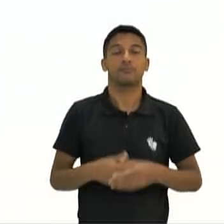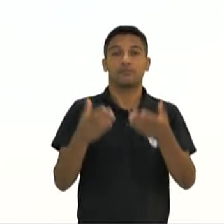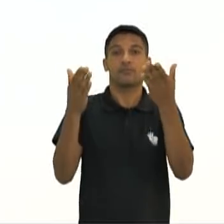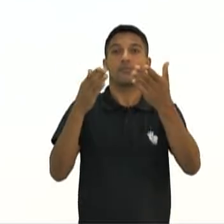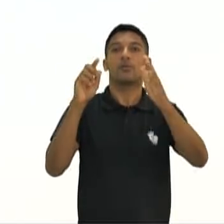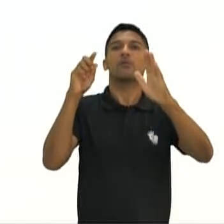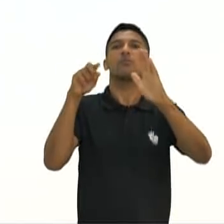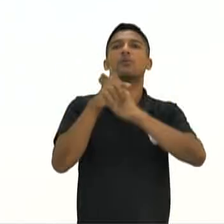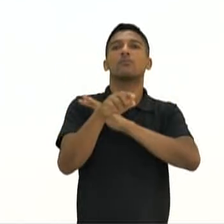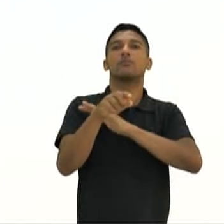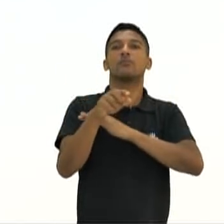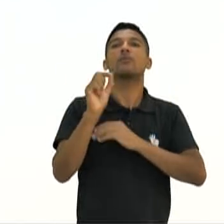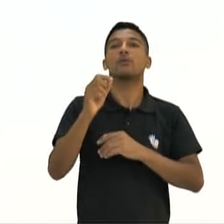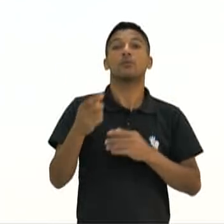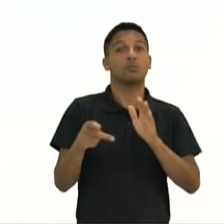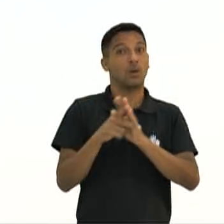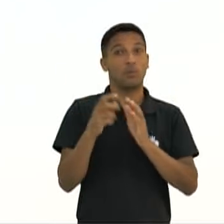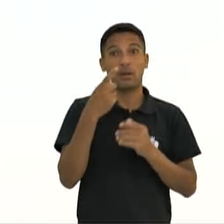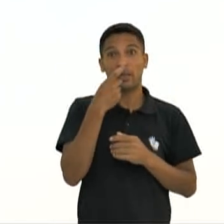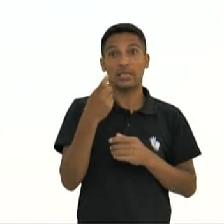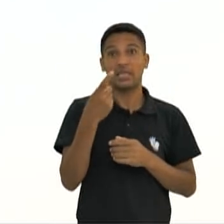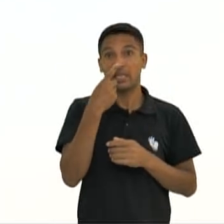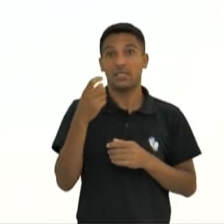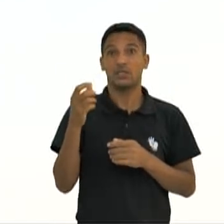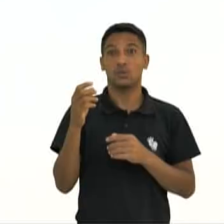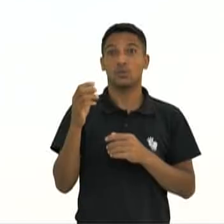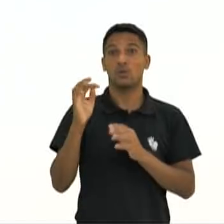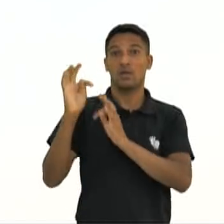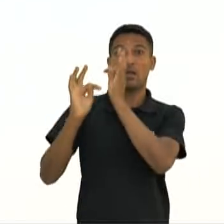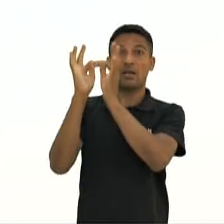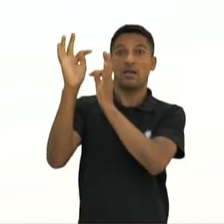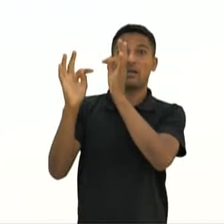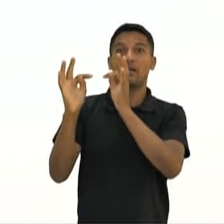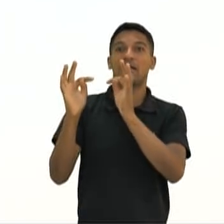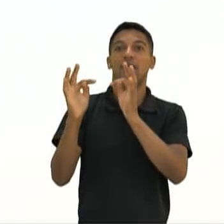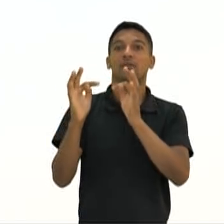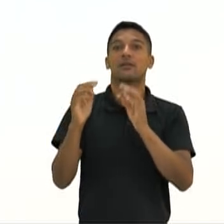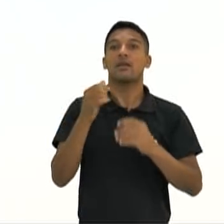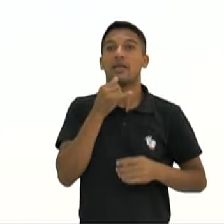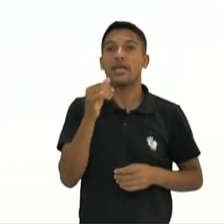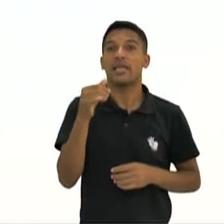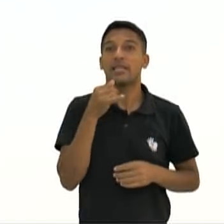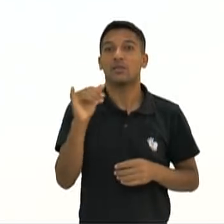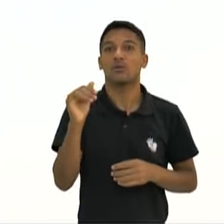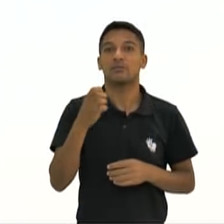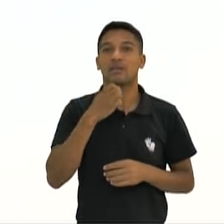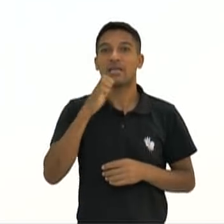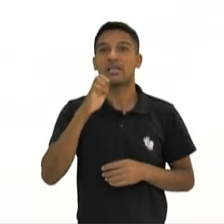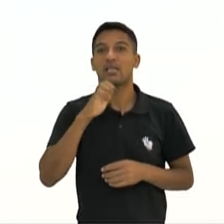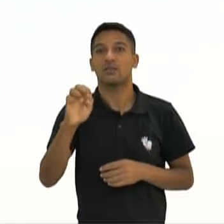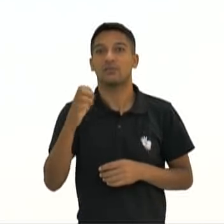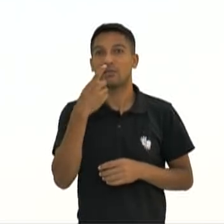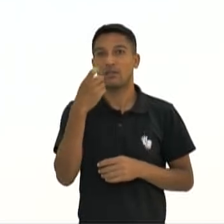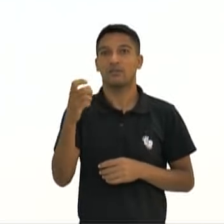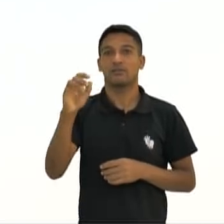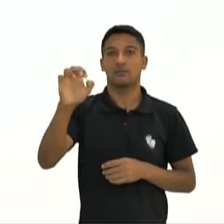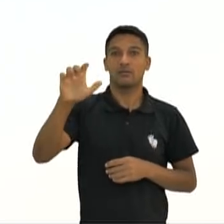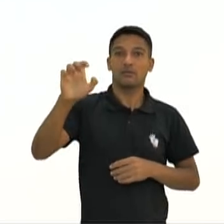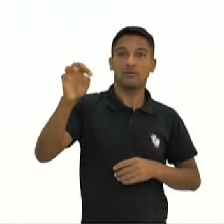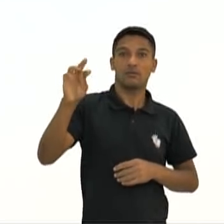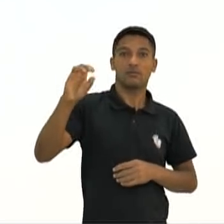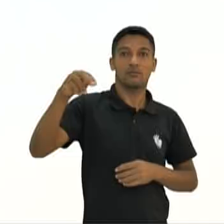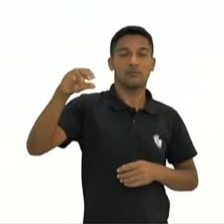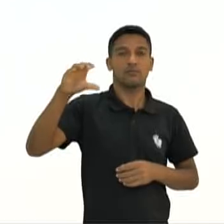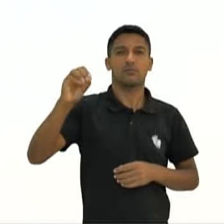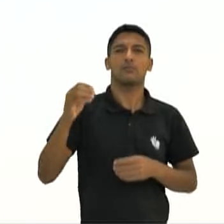lixo eletrônico no Brasil, é correto afirmar que... Letra A, indústria de eletrônicos recolhe seus produtos após